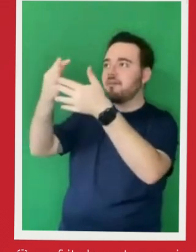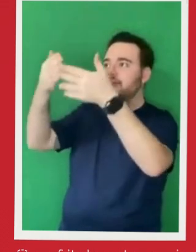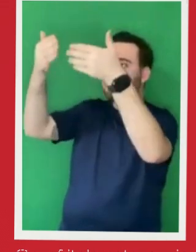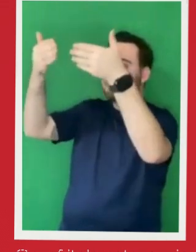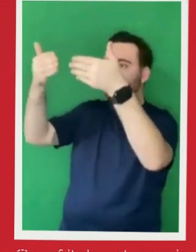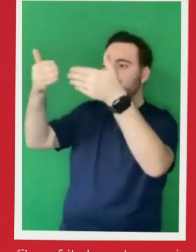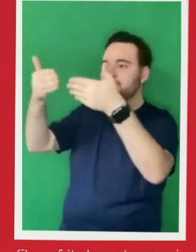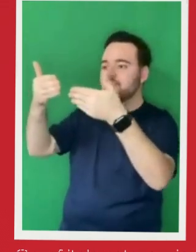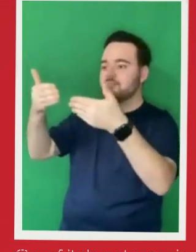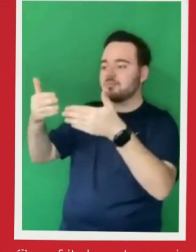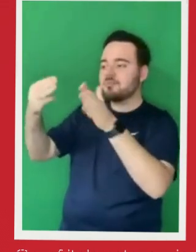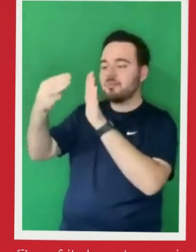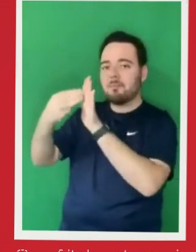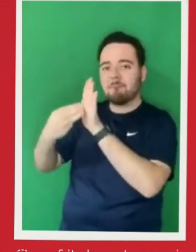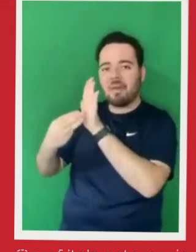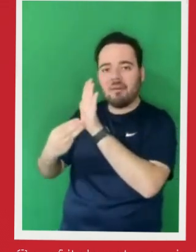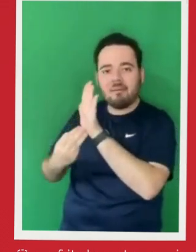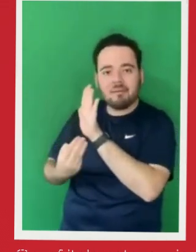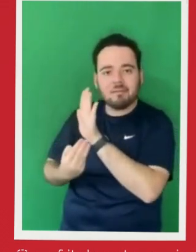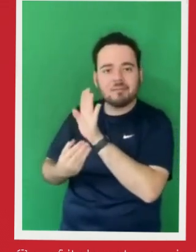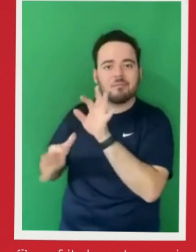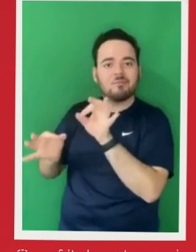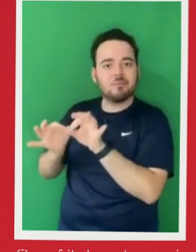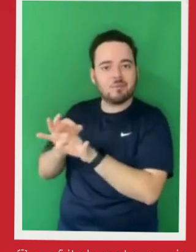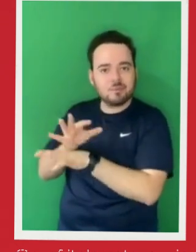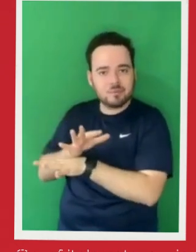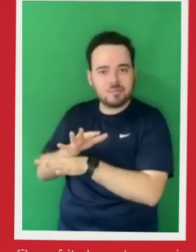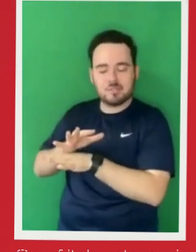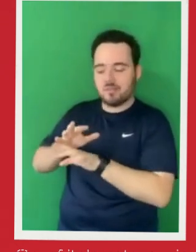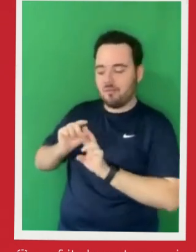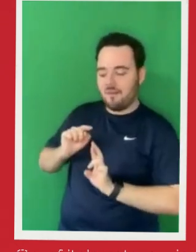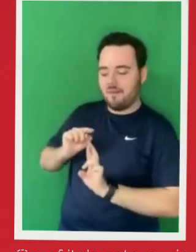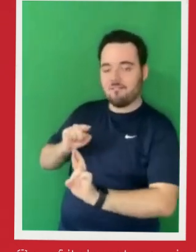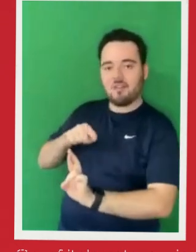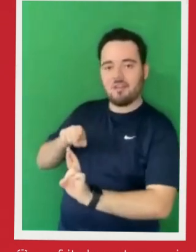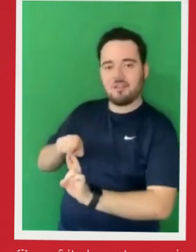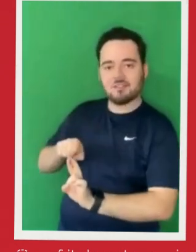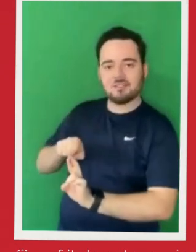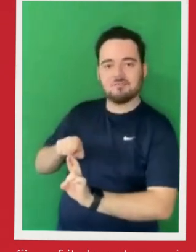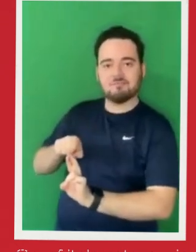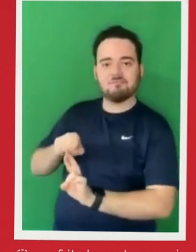da introdução, os métodos e a conclusão, aonde você vai buscar novas ideias.